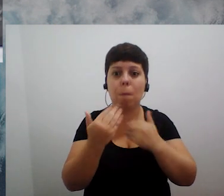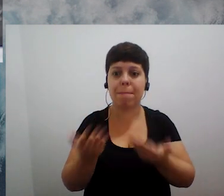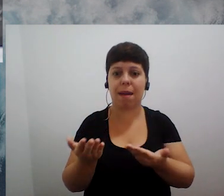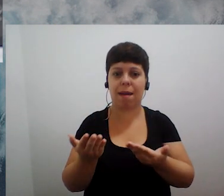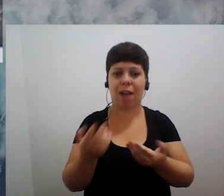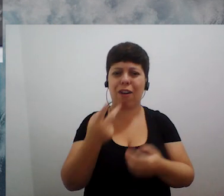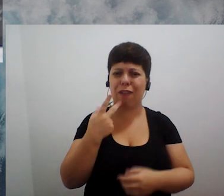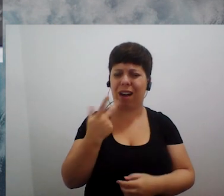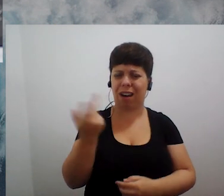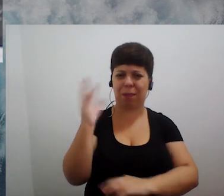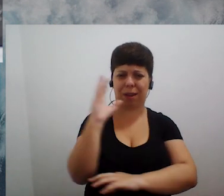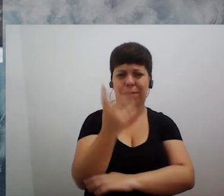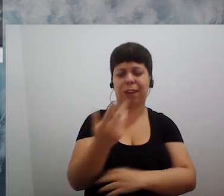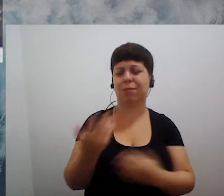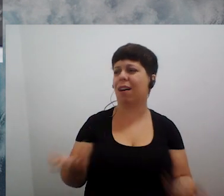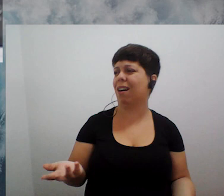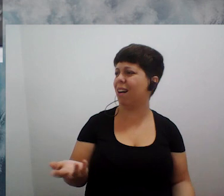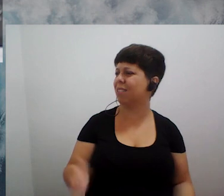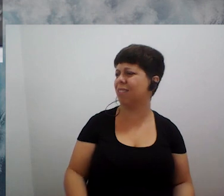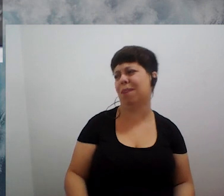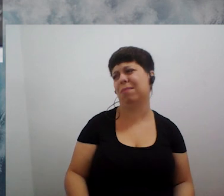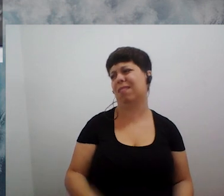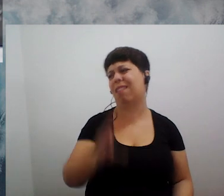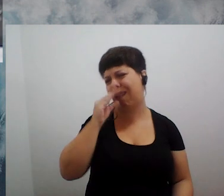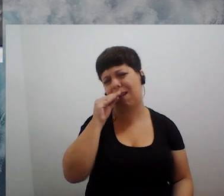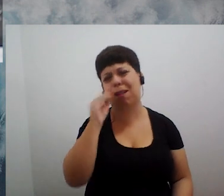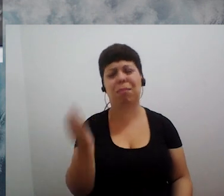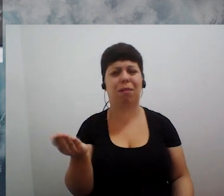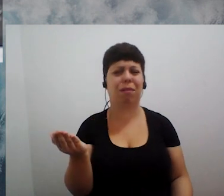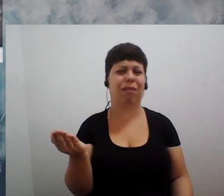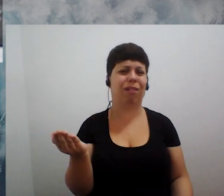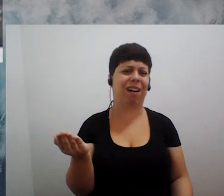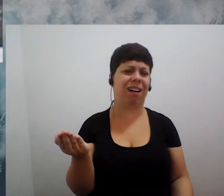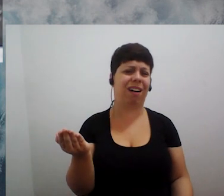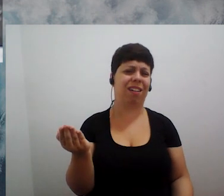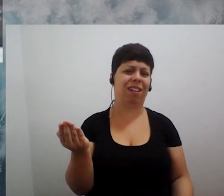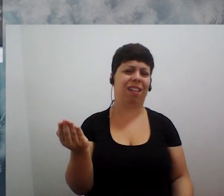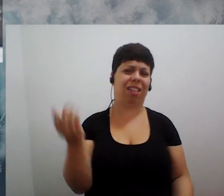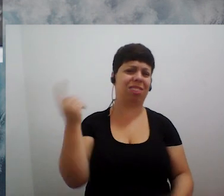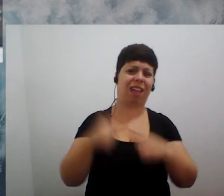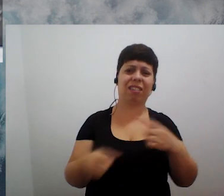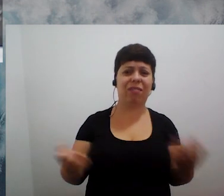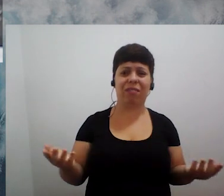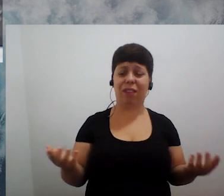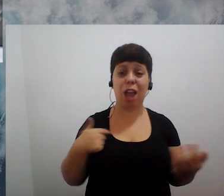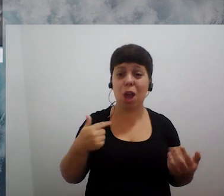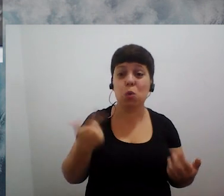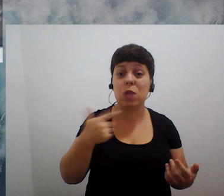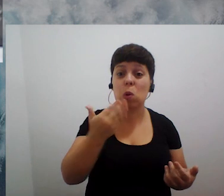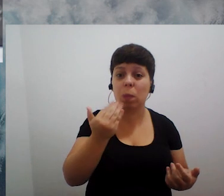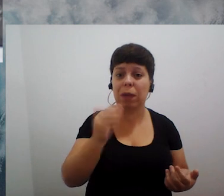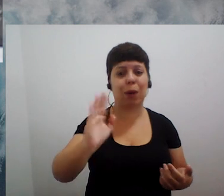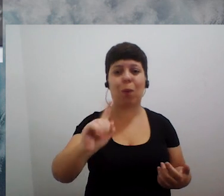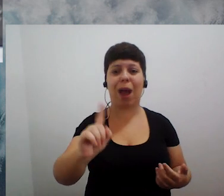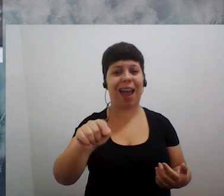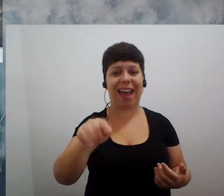para sobreviver, né? E aí você vai falar de meio ambiente, parece uma coisa tipo assim, ah, mano, cala a boca, tipo assim, nada a ver com a gente, nem afeta.